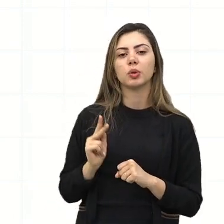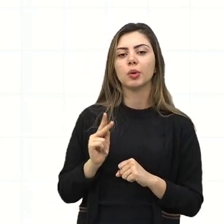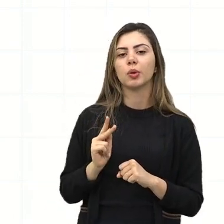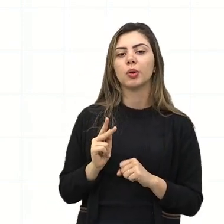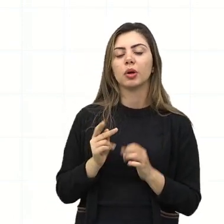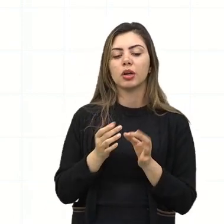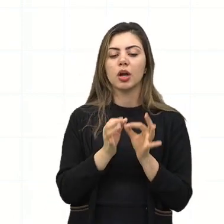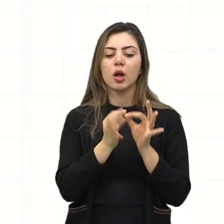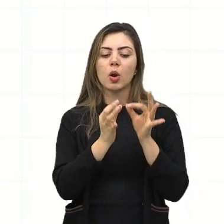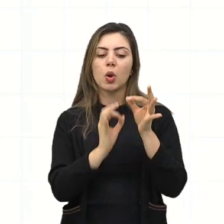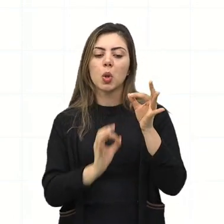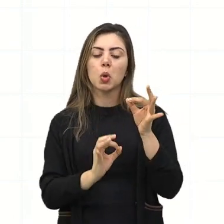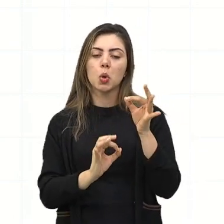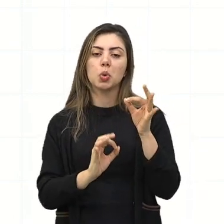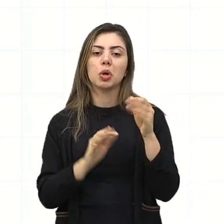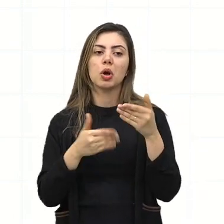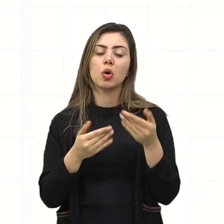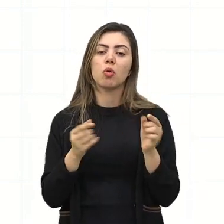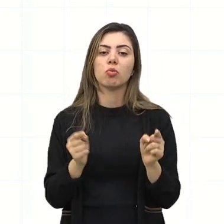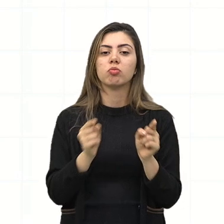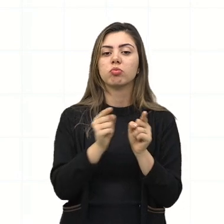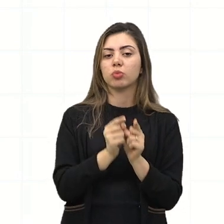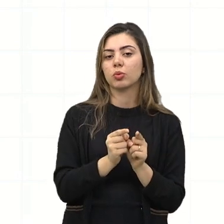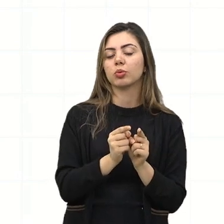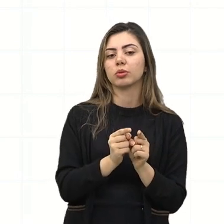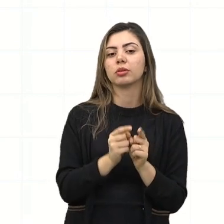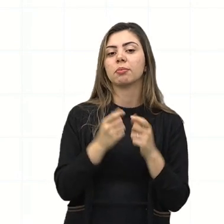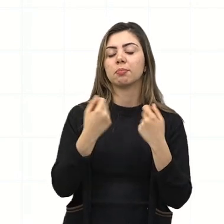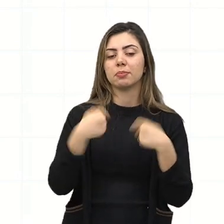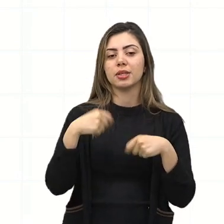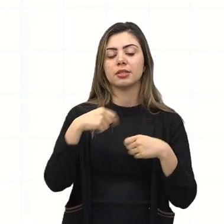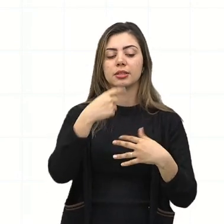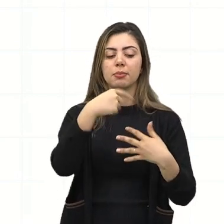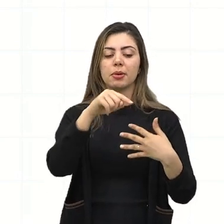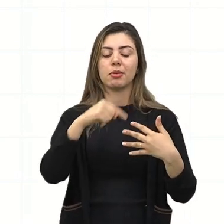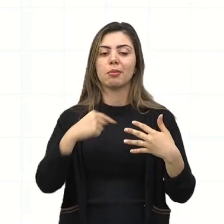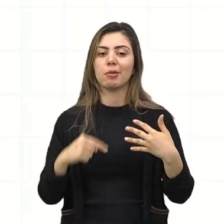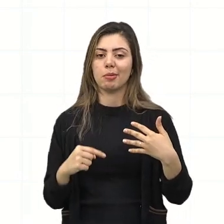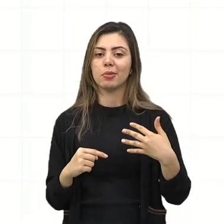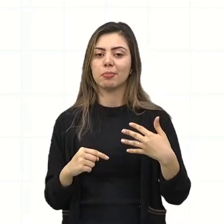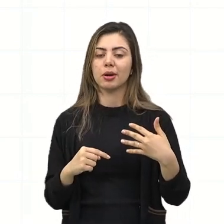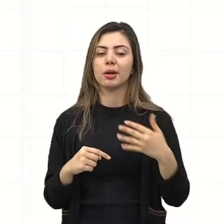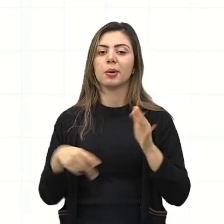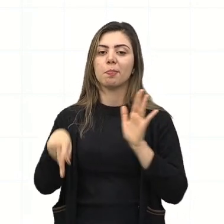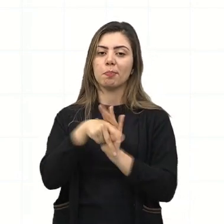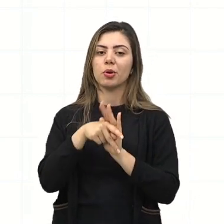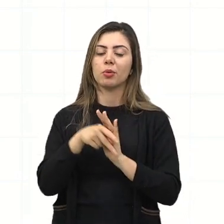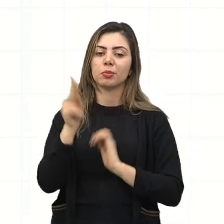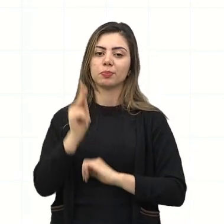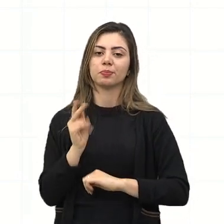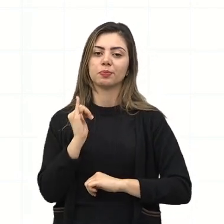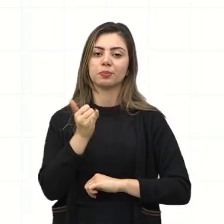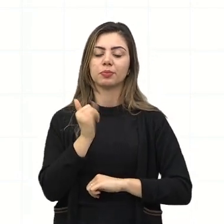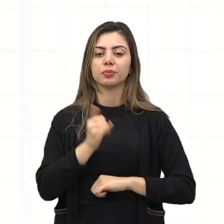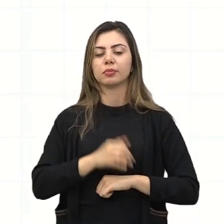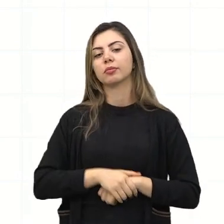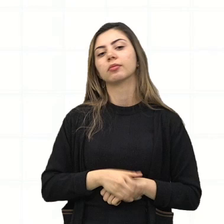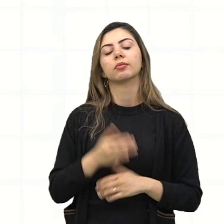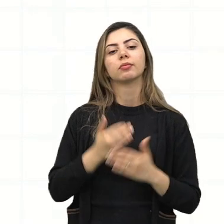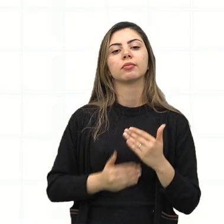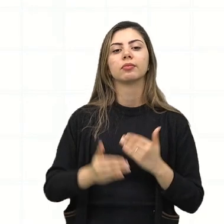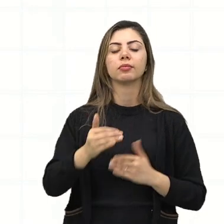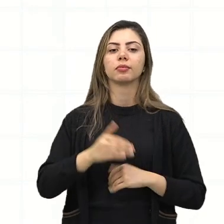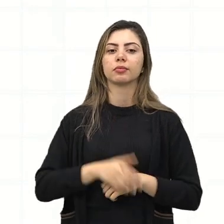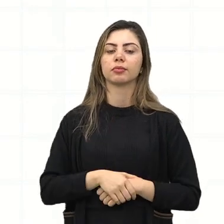ou mais curta, eles são os elementos que compõem o conto.